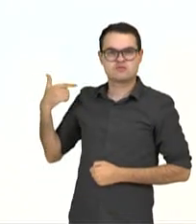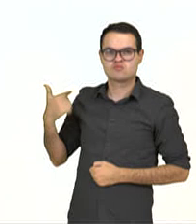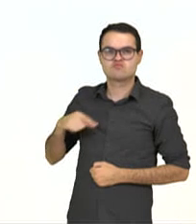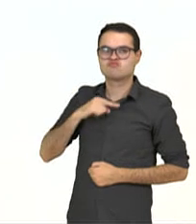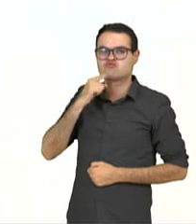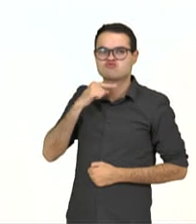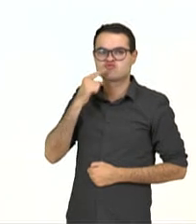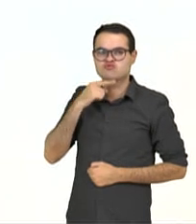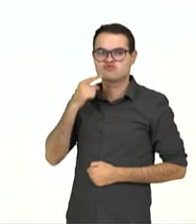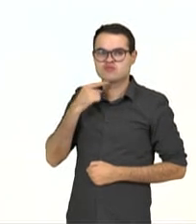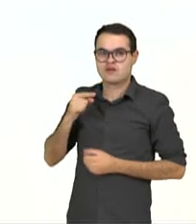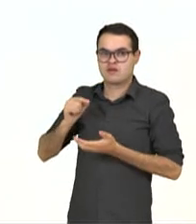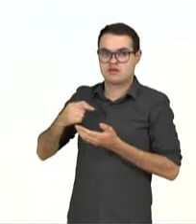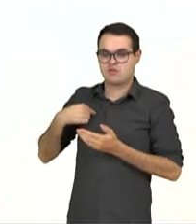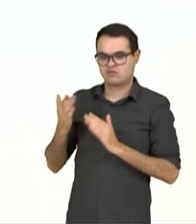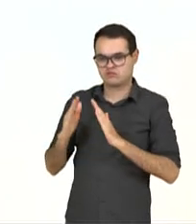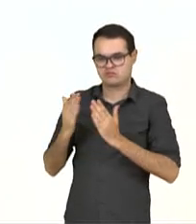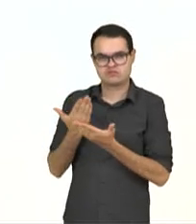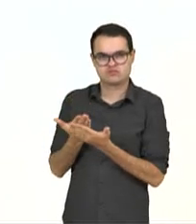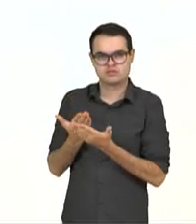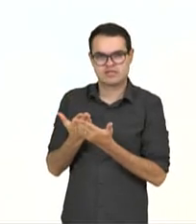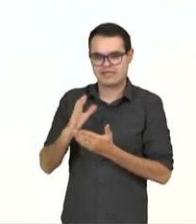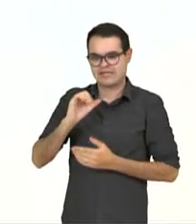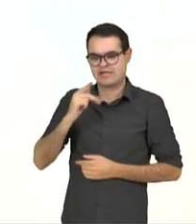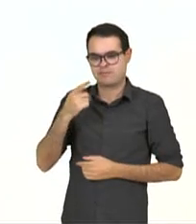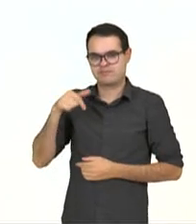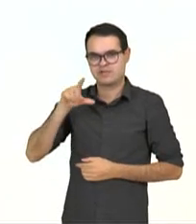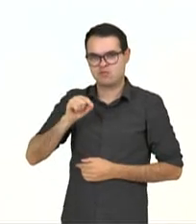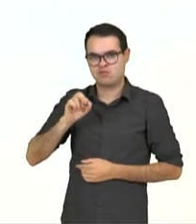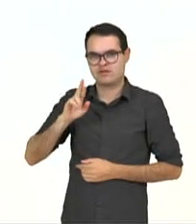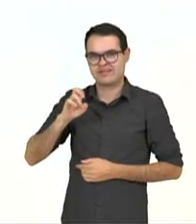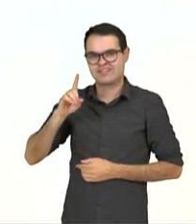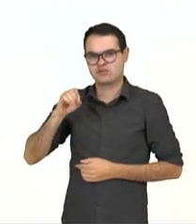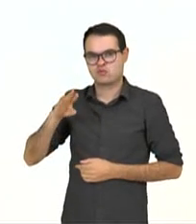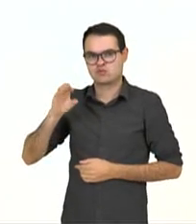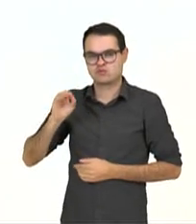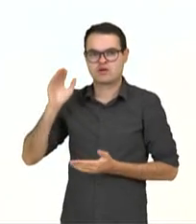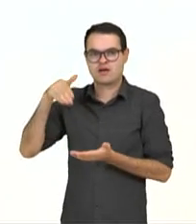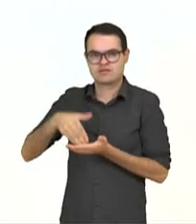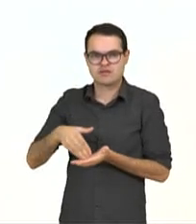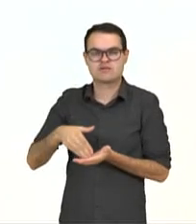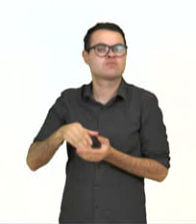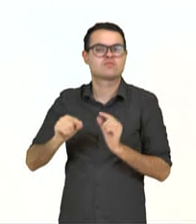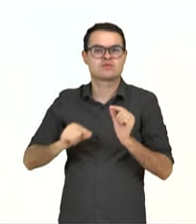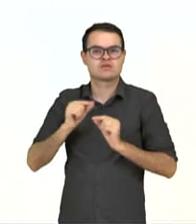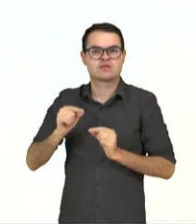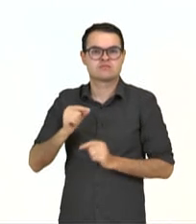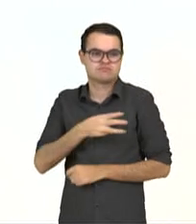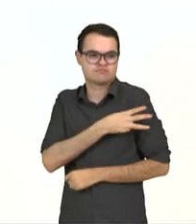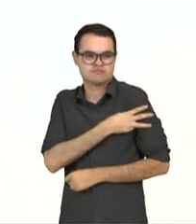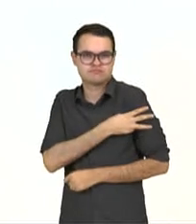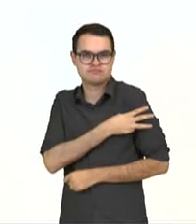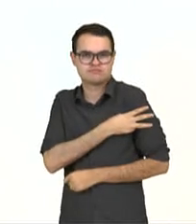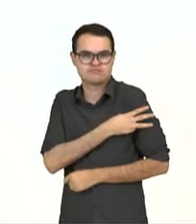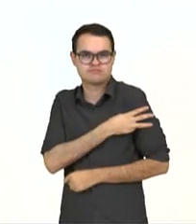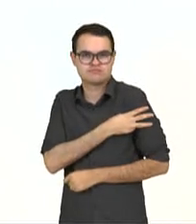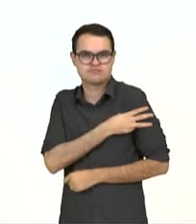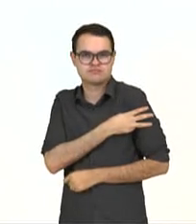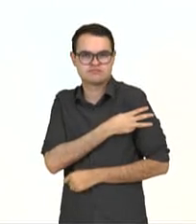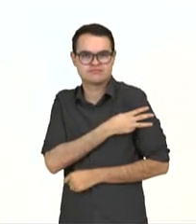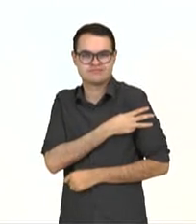Estudei no Capão Redondo até a terceira série do ensino fundamental. Olha só, para nós é terceiro ano,